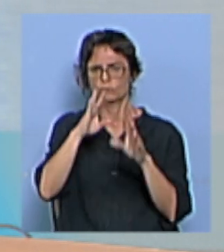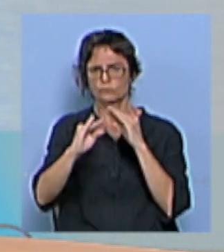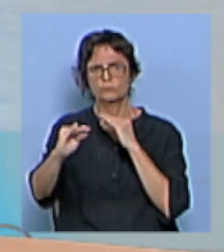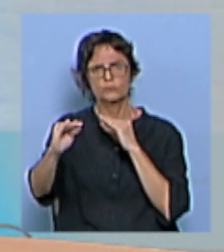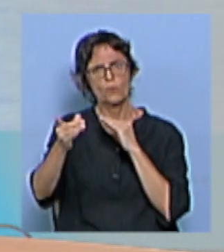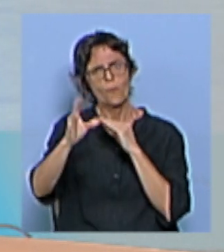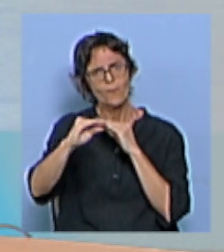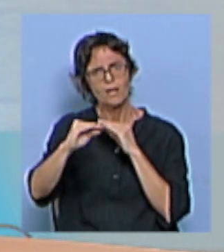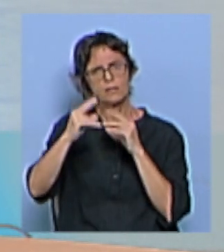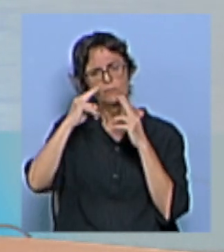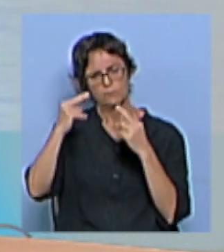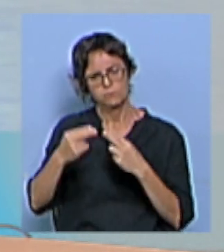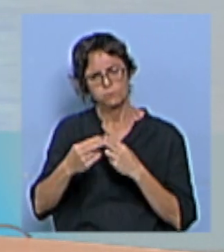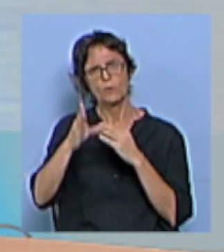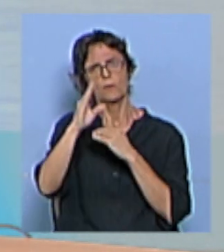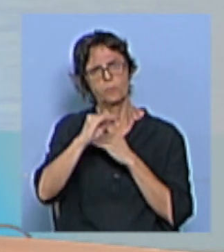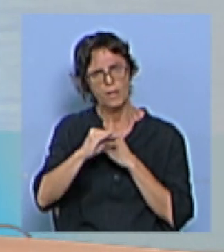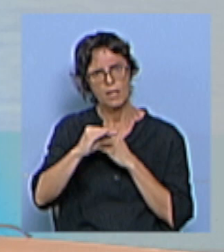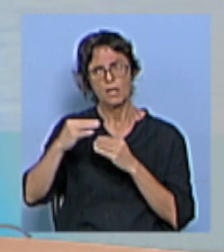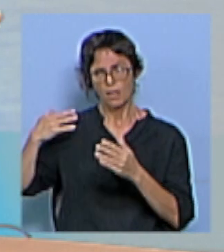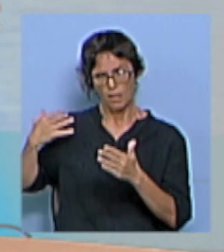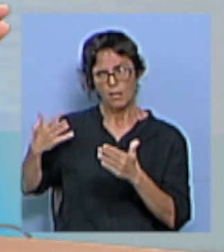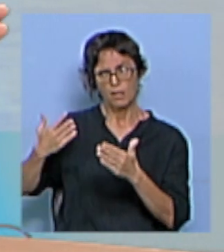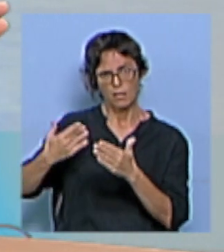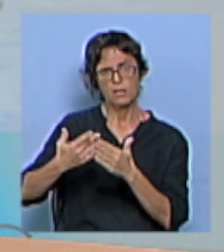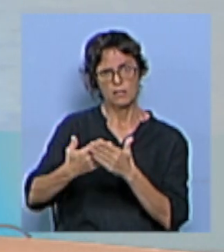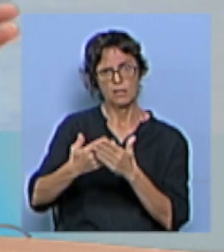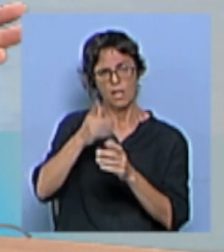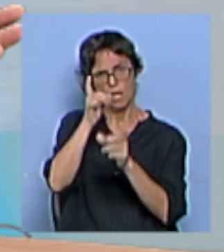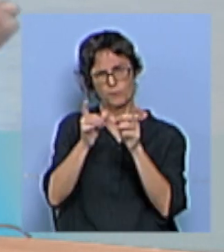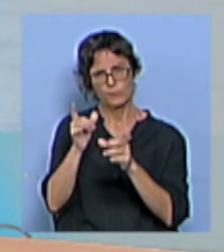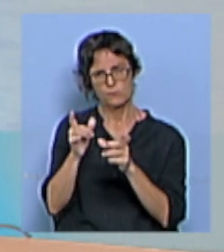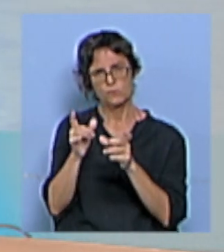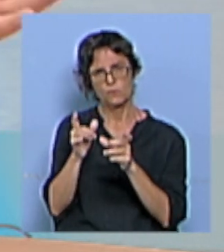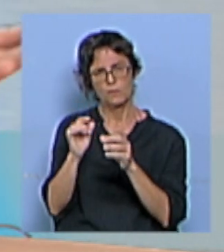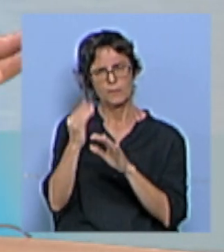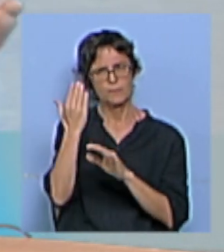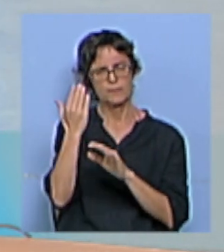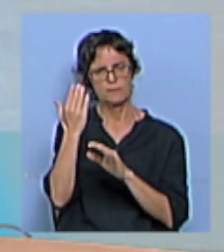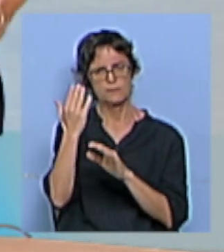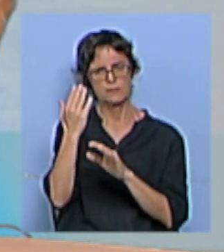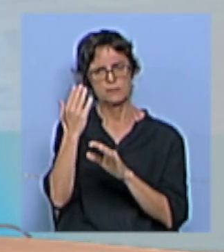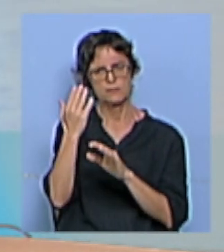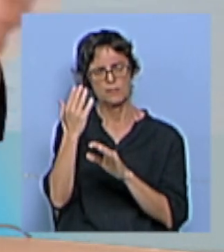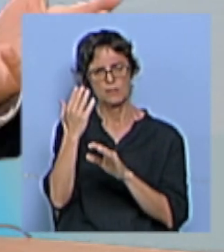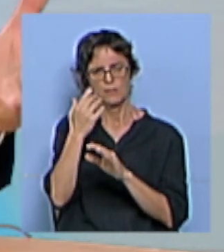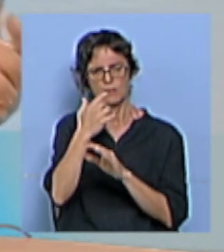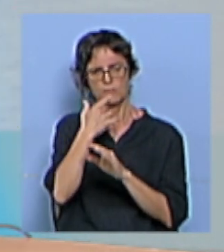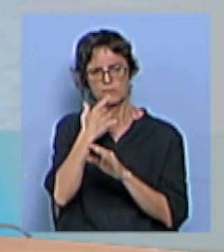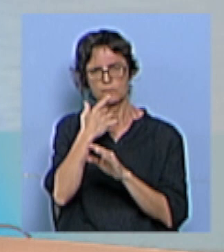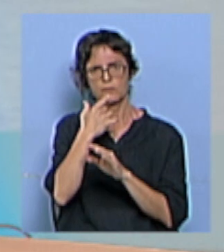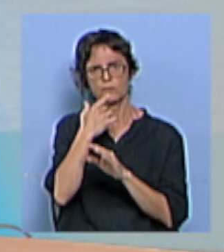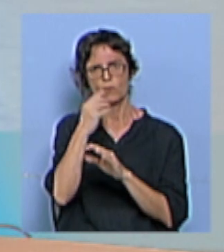introspeção, as pessoas nestes dias, nesta experiência, contactaram com realidades, se calhar, para as quais estavam pouco